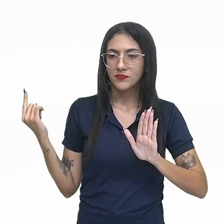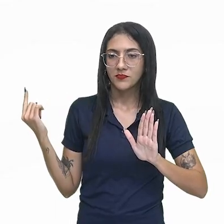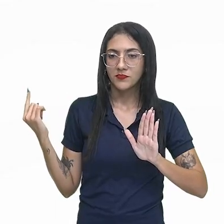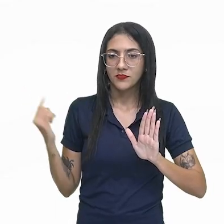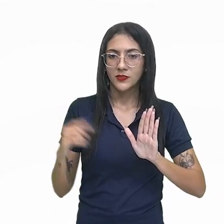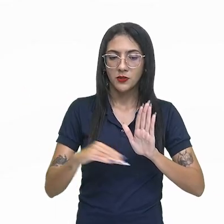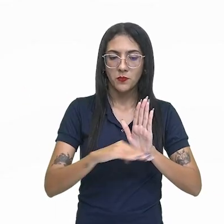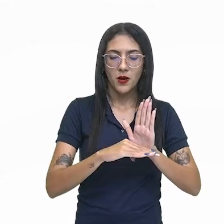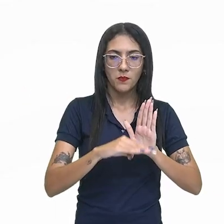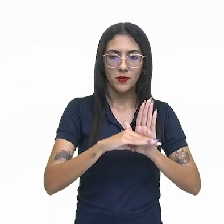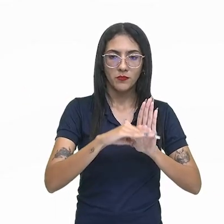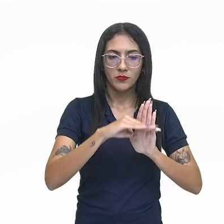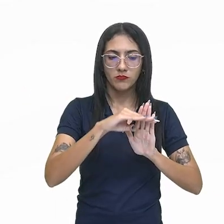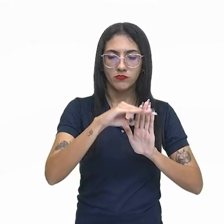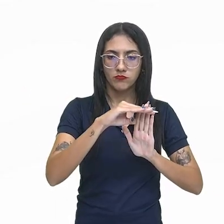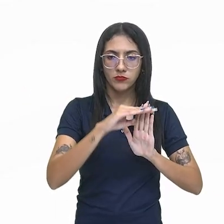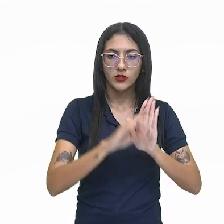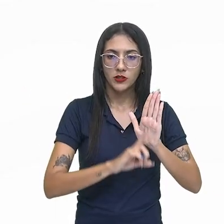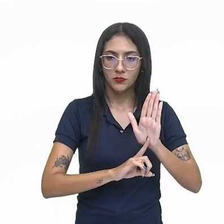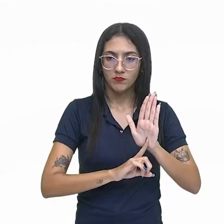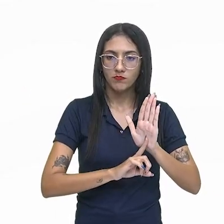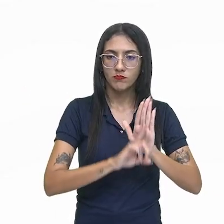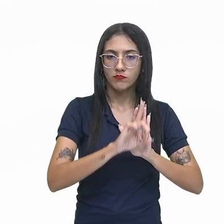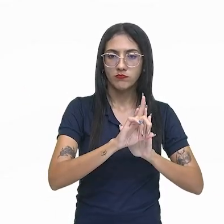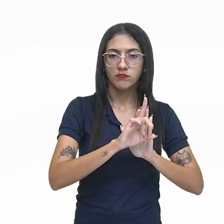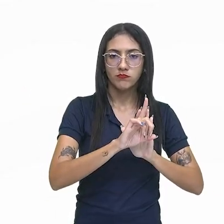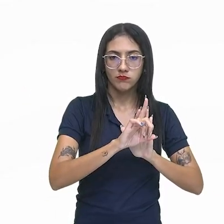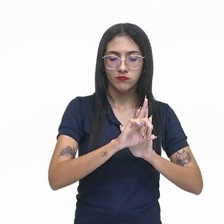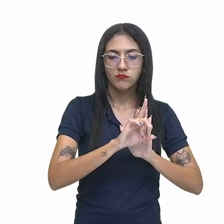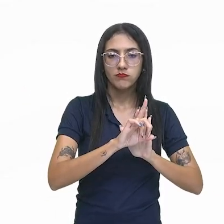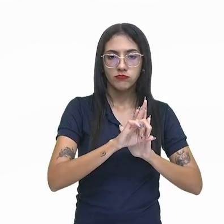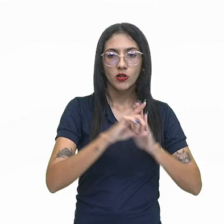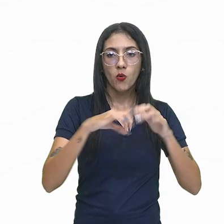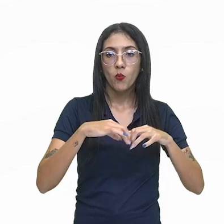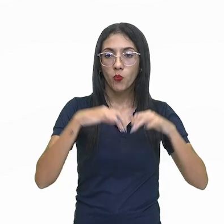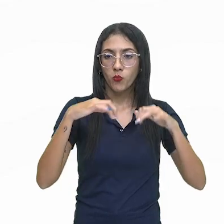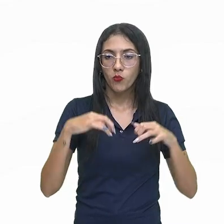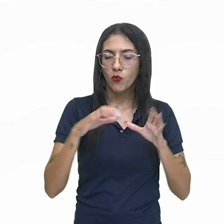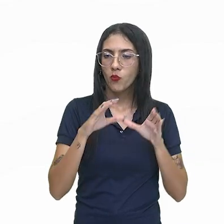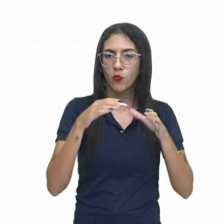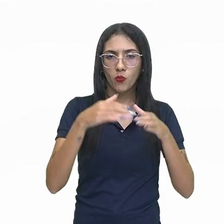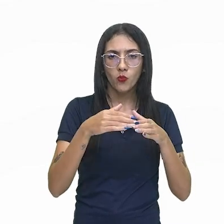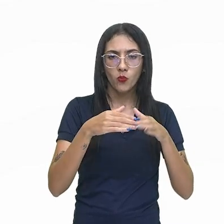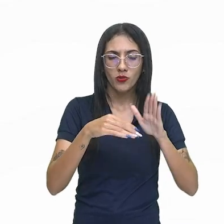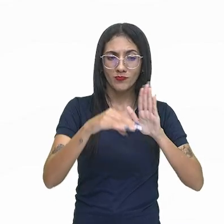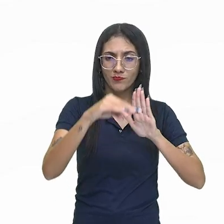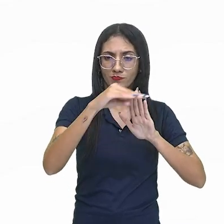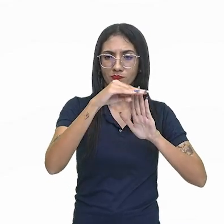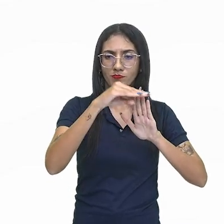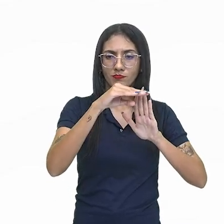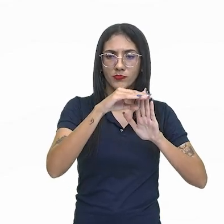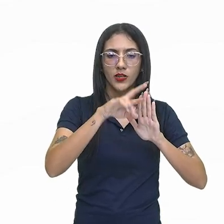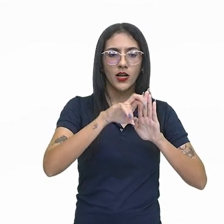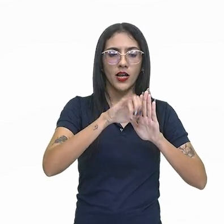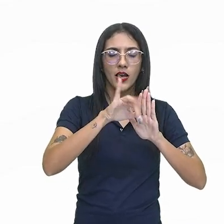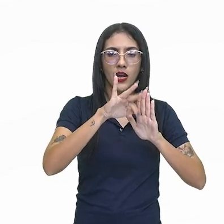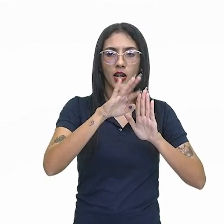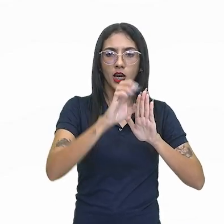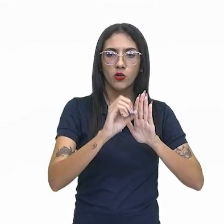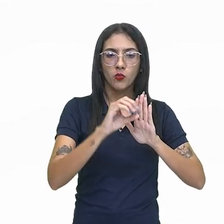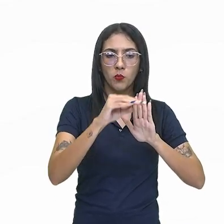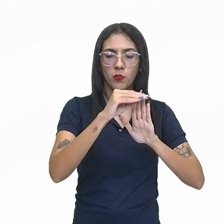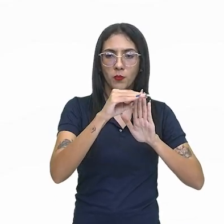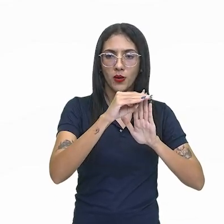ordem, a classe, o filo, né, ou divisão, e o reino, que é a ponta, né, a ponta da